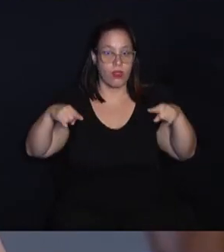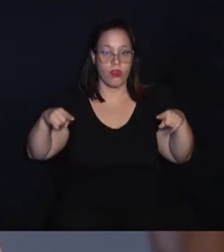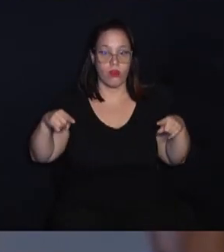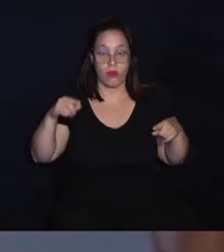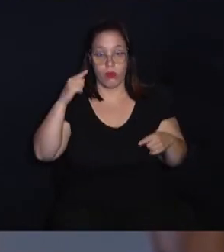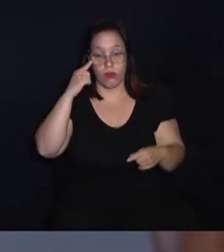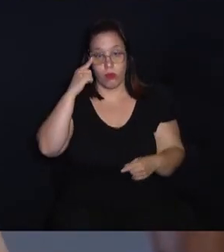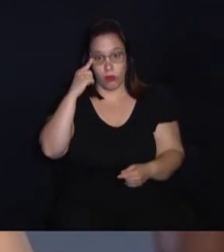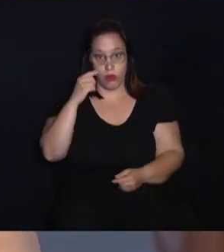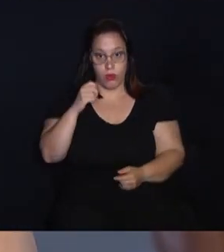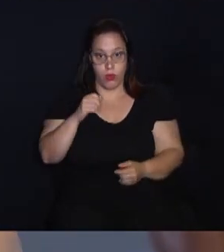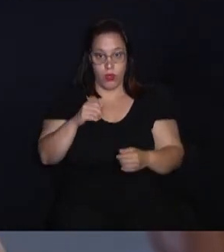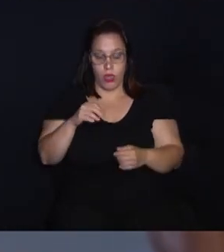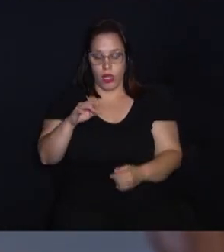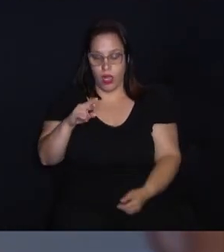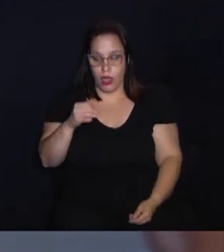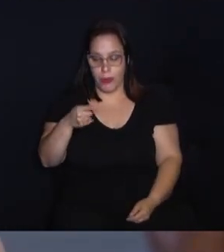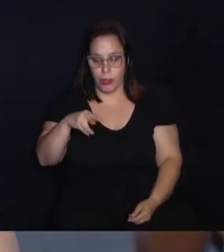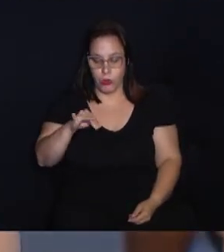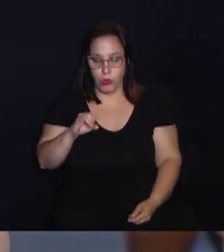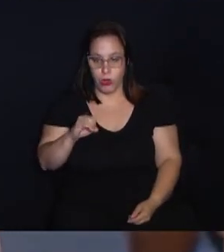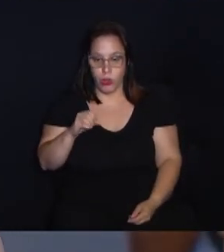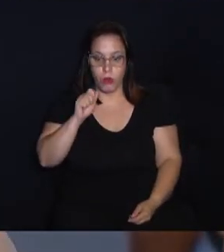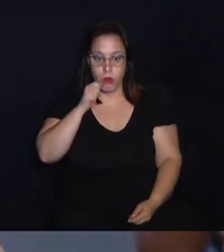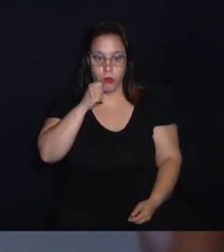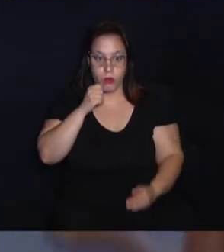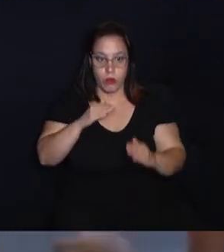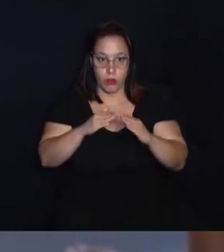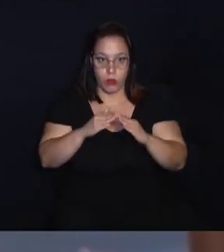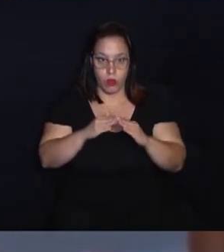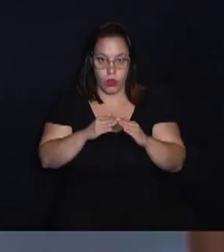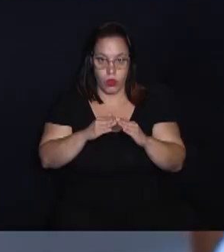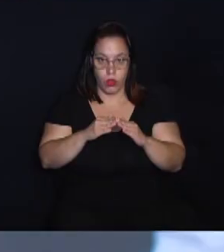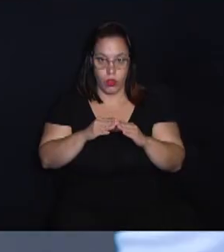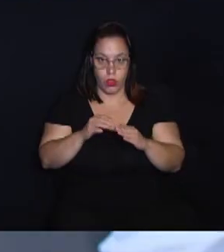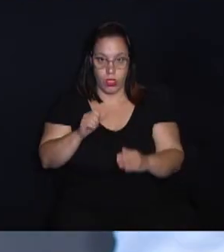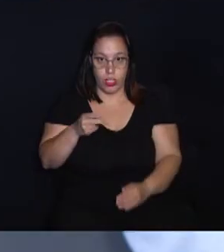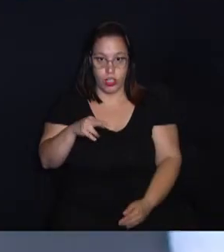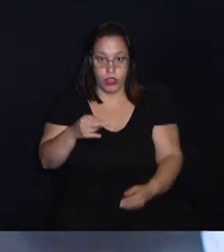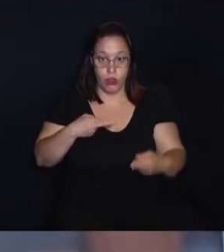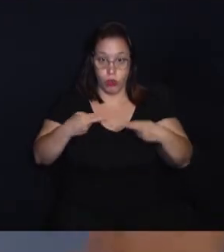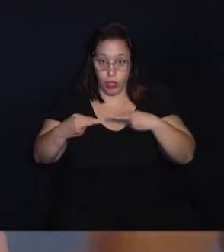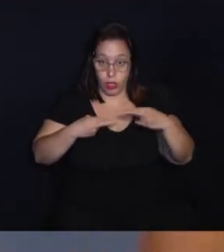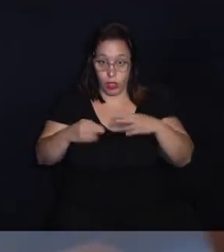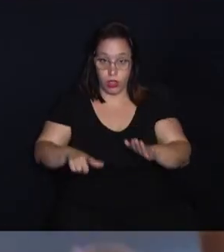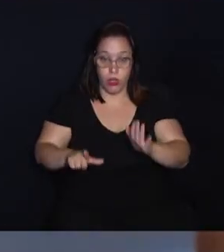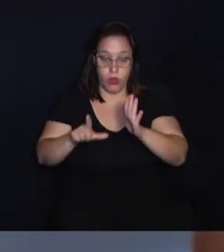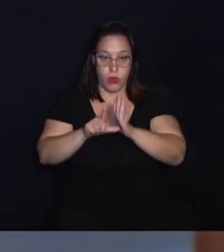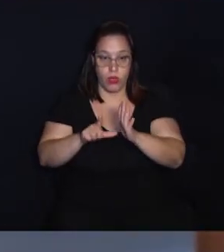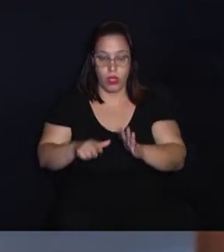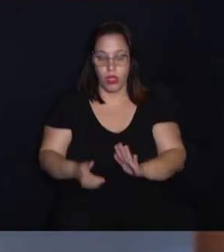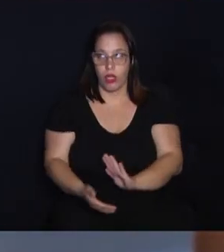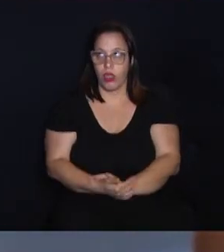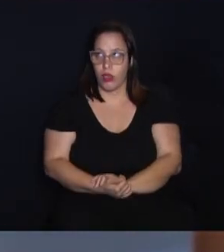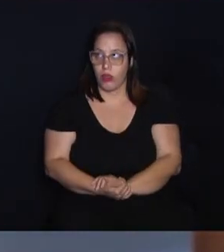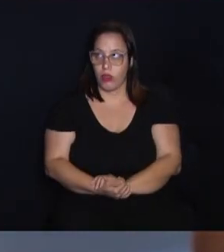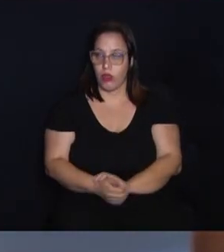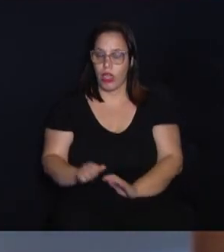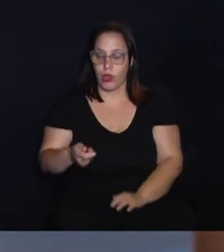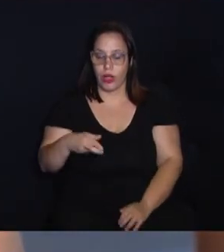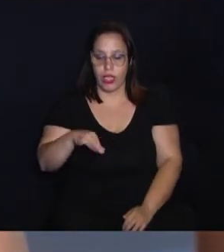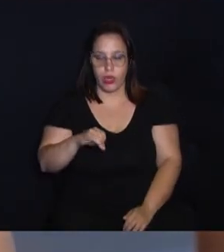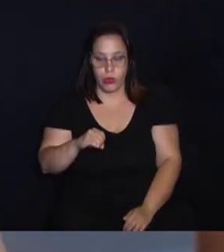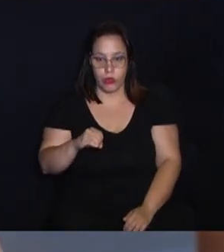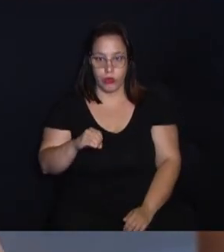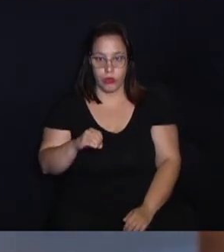olha, repositor, padeiro, operador de caixa, fiscal de loja, açougueiro. Tem também setor